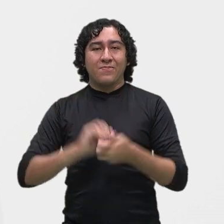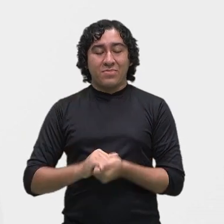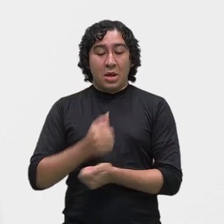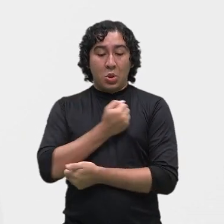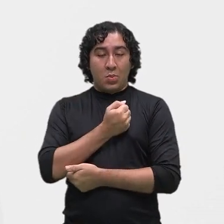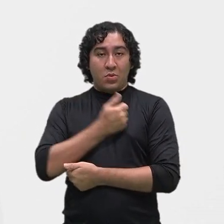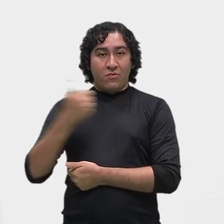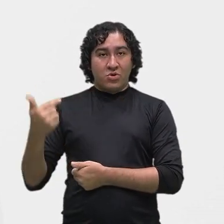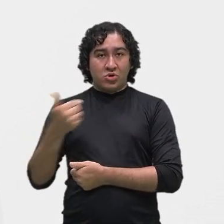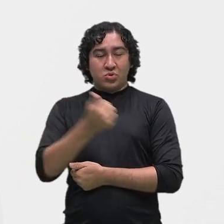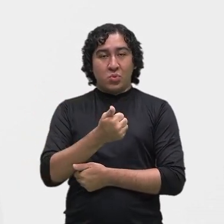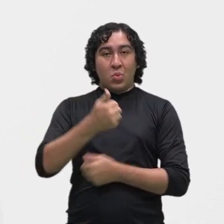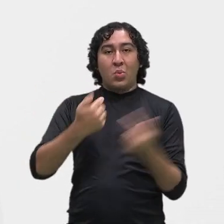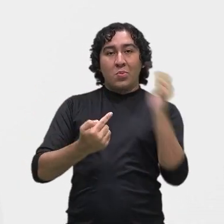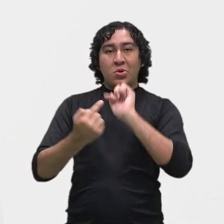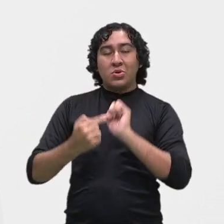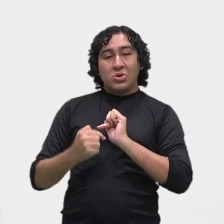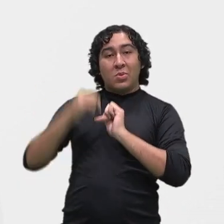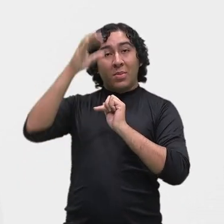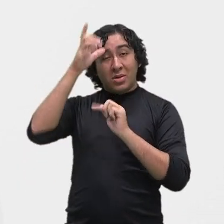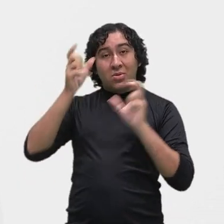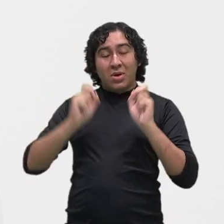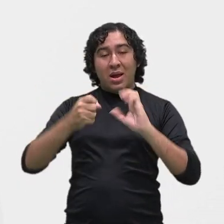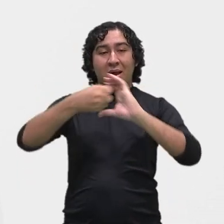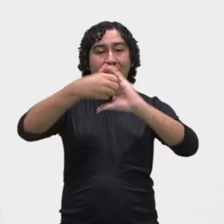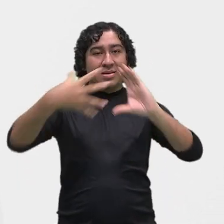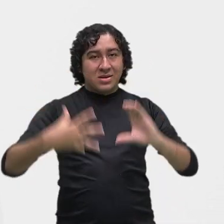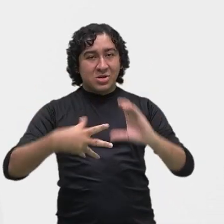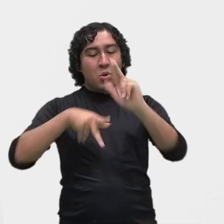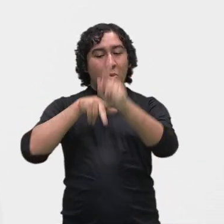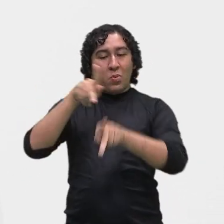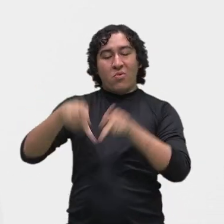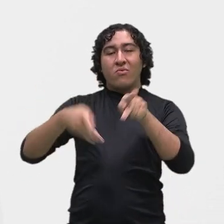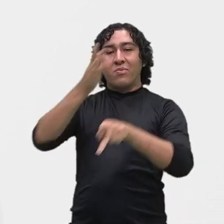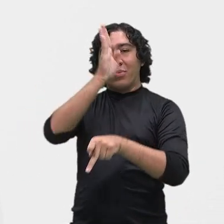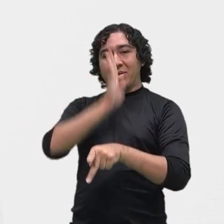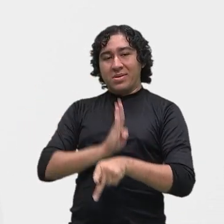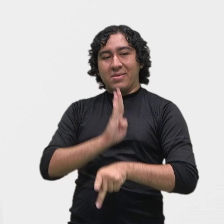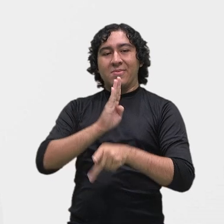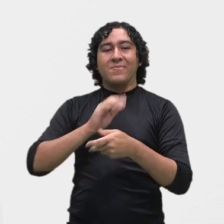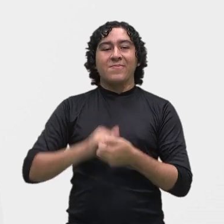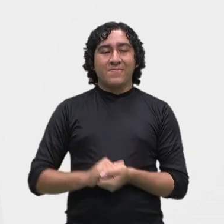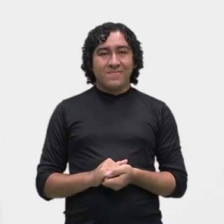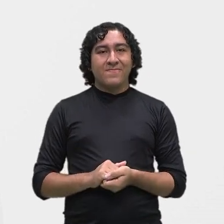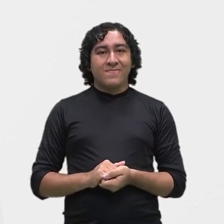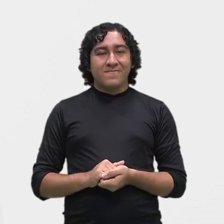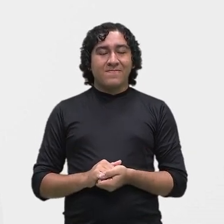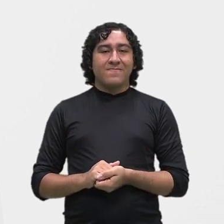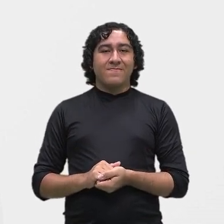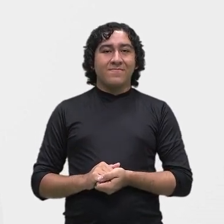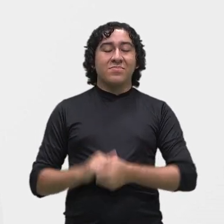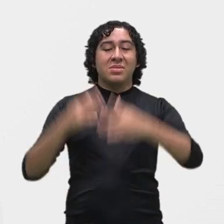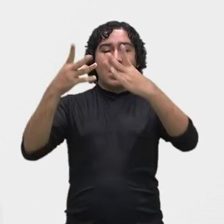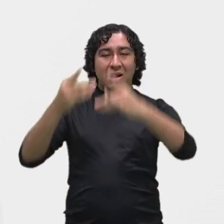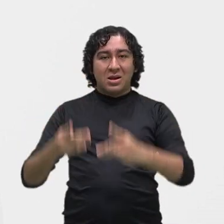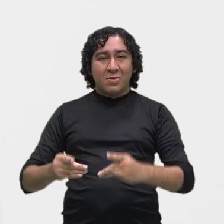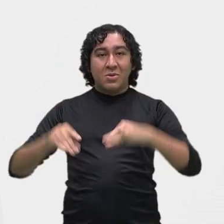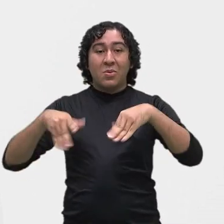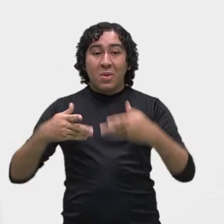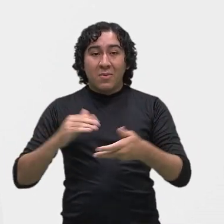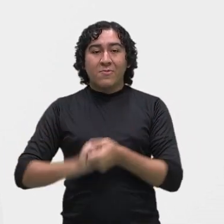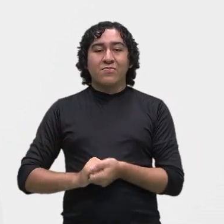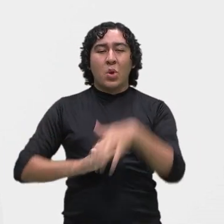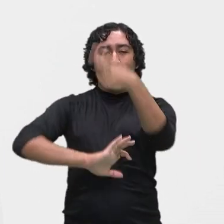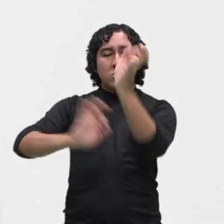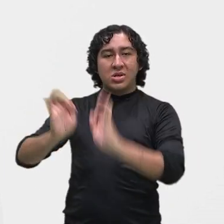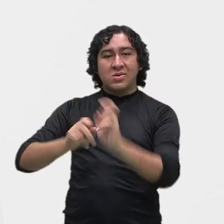21, o objeto de conhecimento é sobre as características da população brasileira. E o nosso detalhamento,